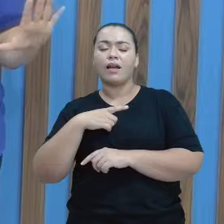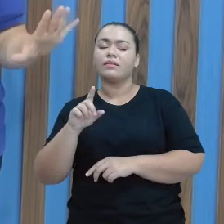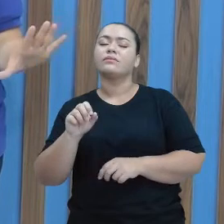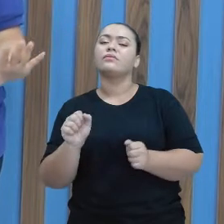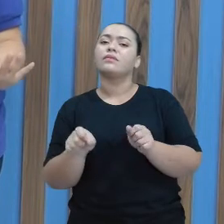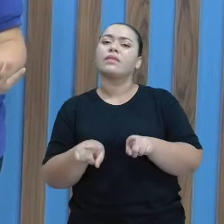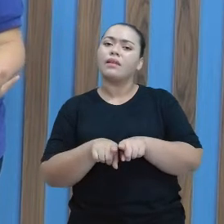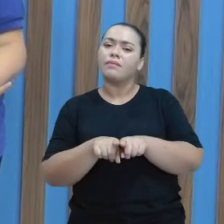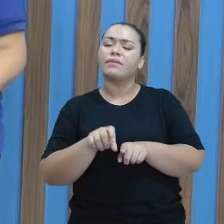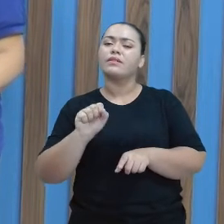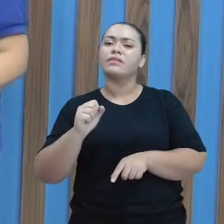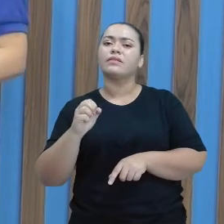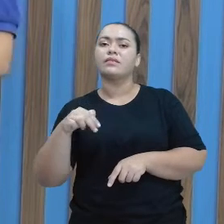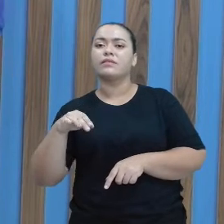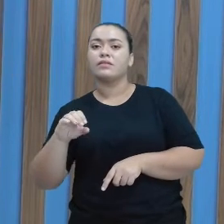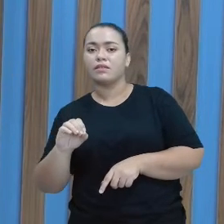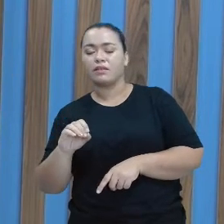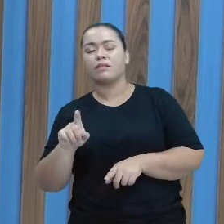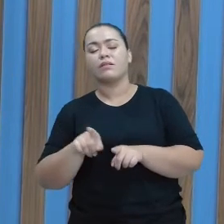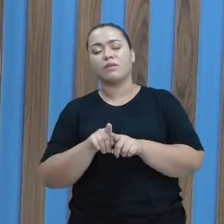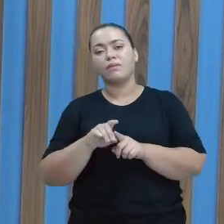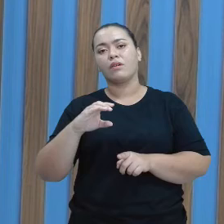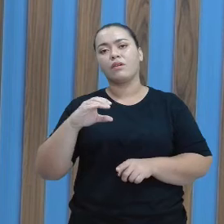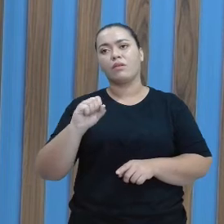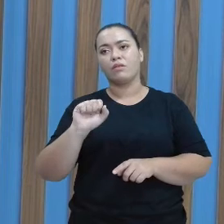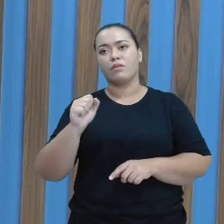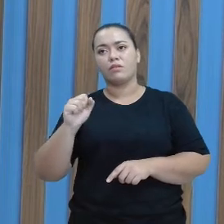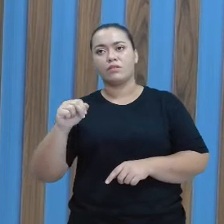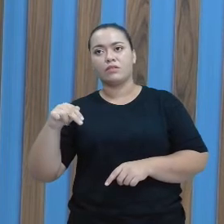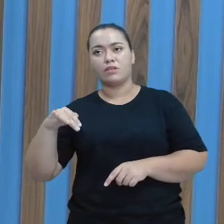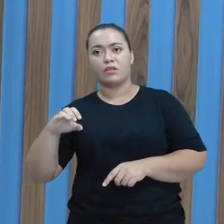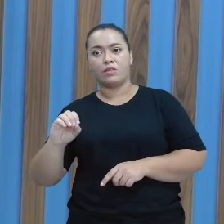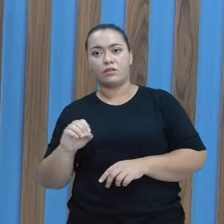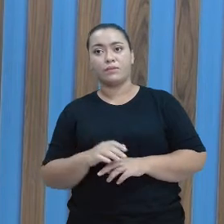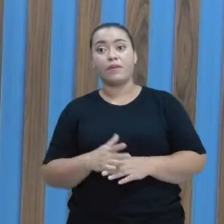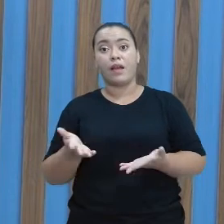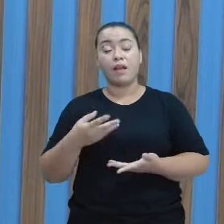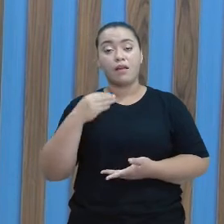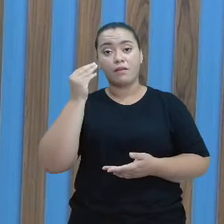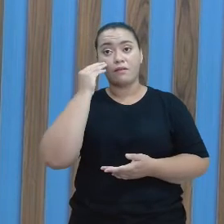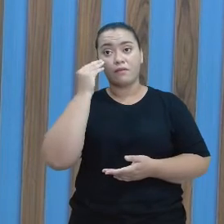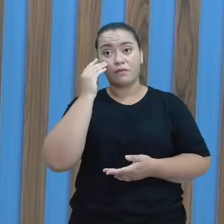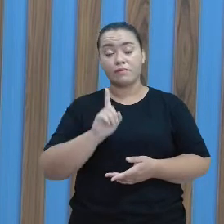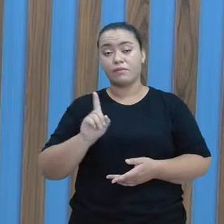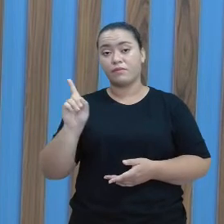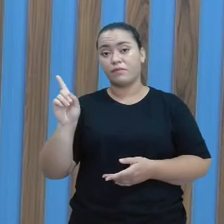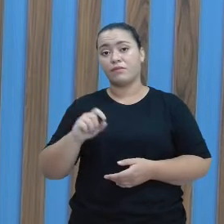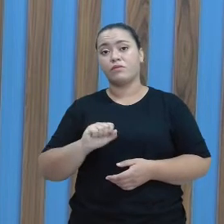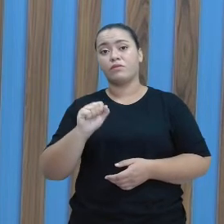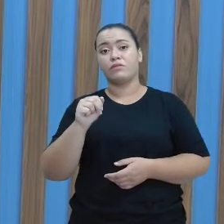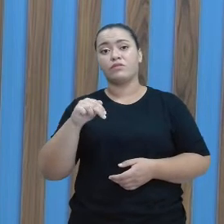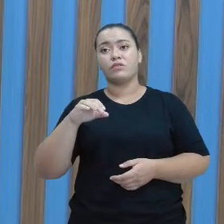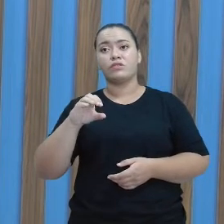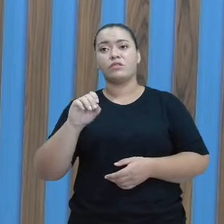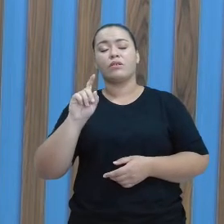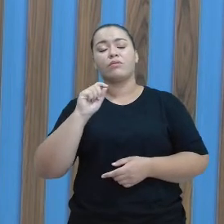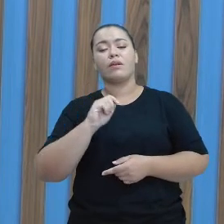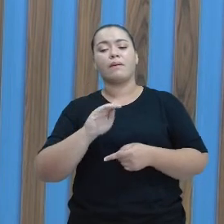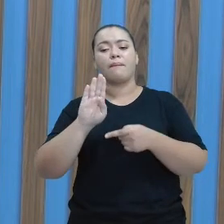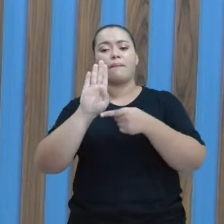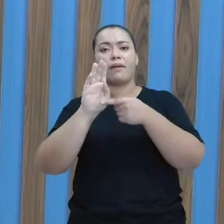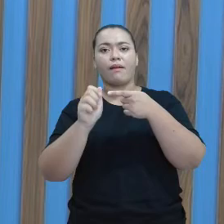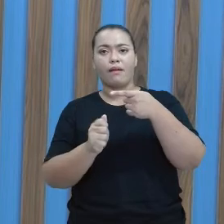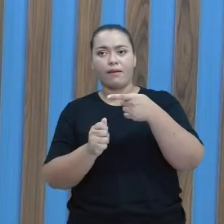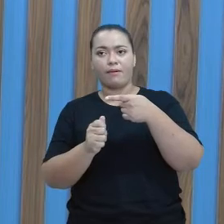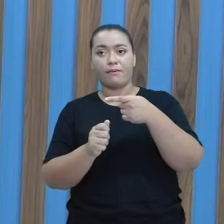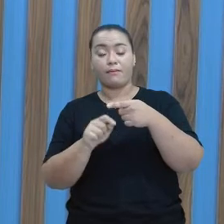ainda não é o nosso objeto de estudo, tá certo? E aí a gente verifica aqui, o seno de alfa vai ser o valor de B sobre o A, né?